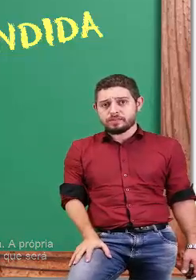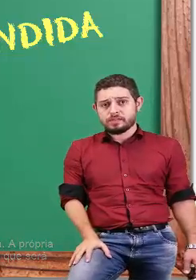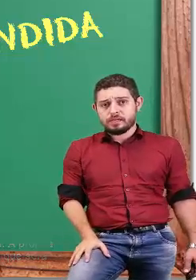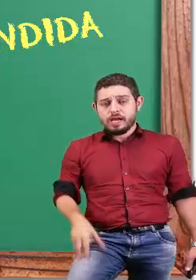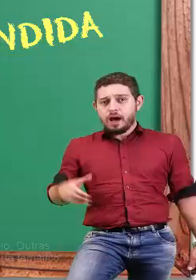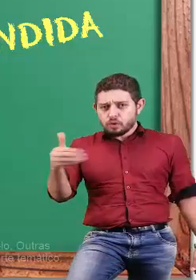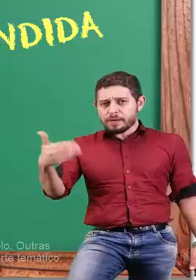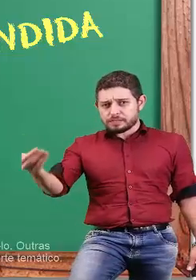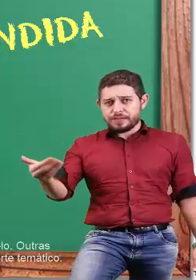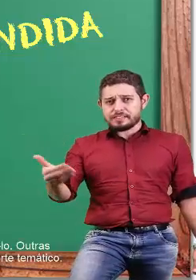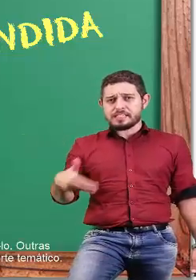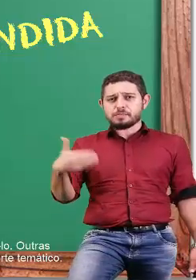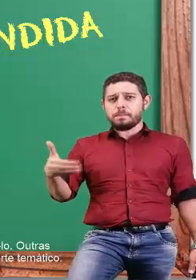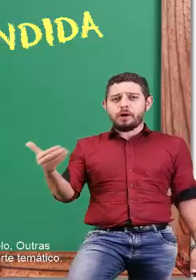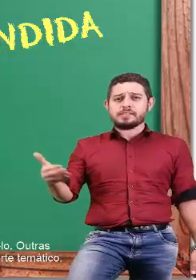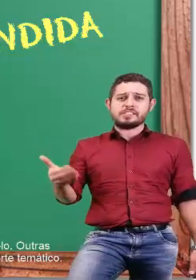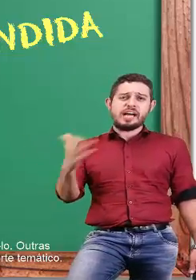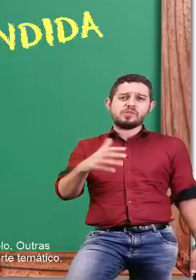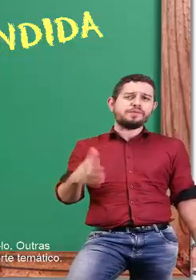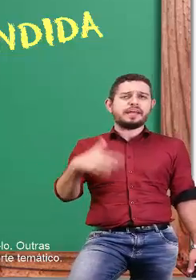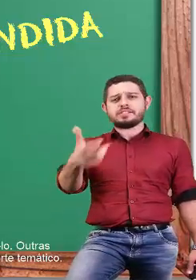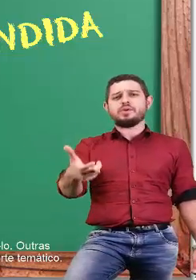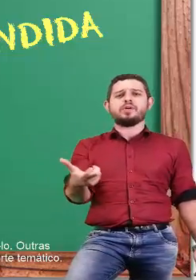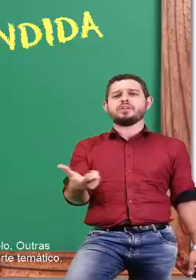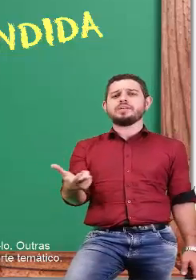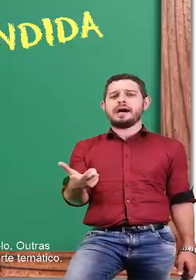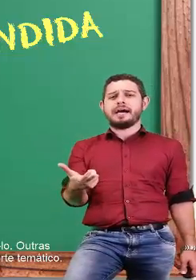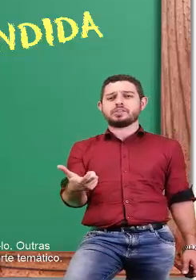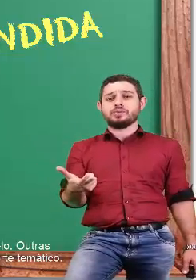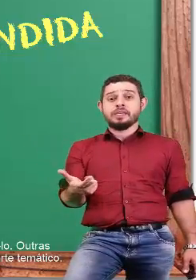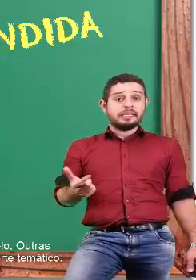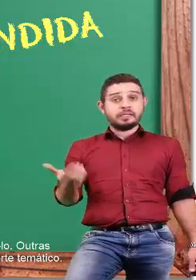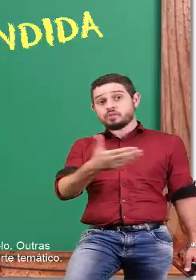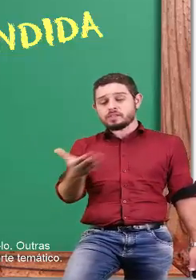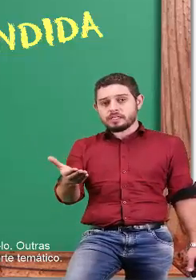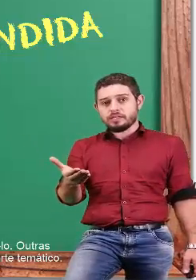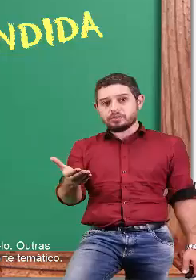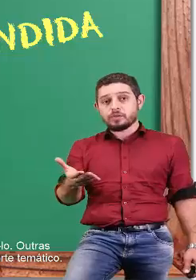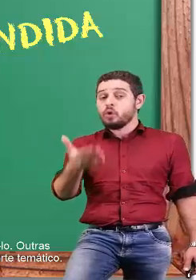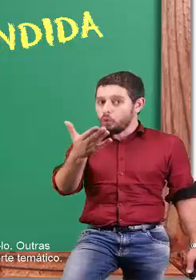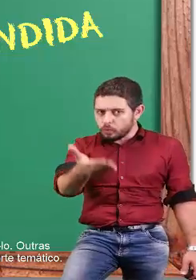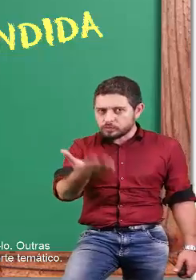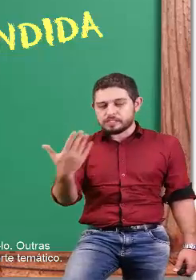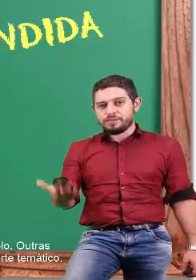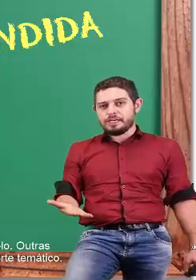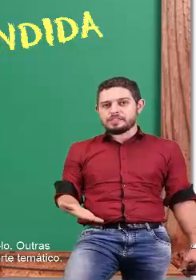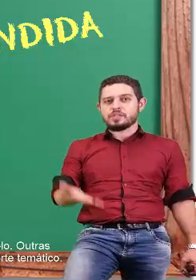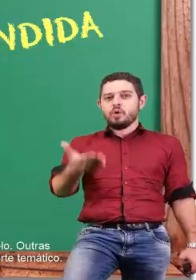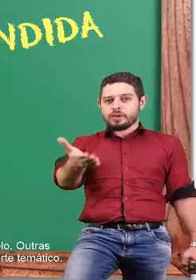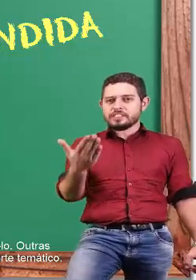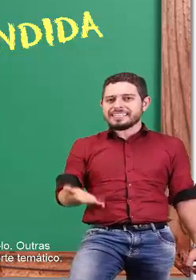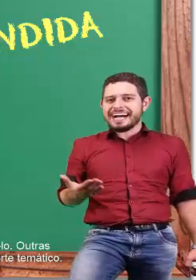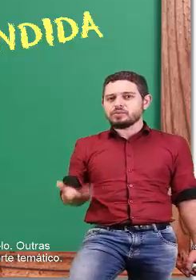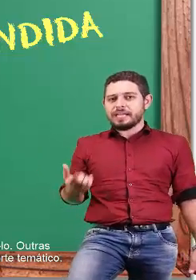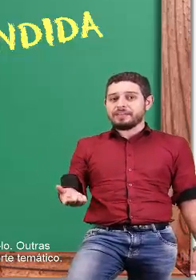texto. Algumas vezes as propostas já nos oferecem um recorte temático, então é só segui-lo. Outras vezes,